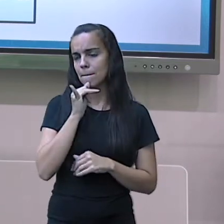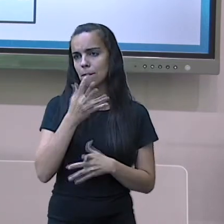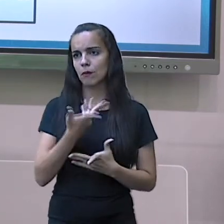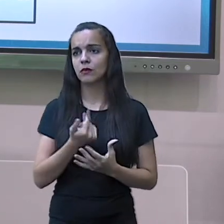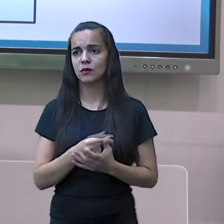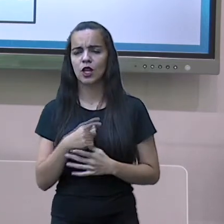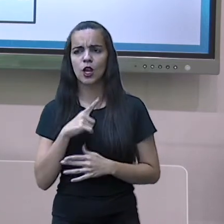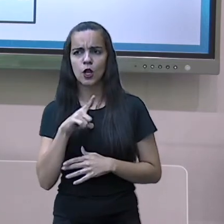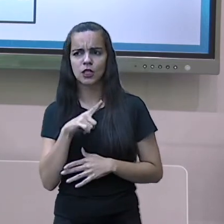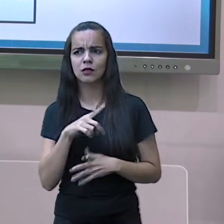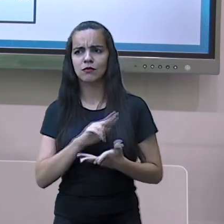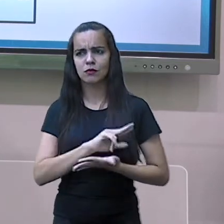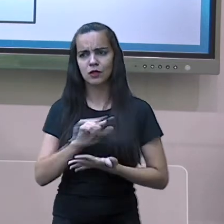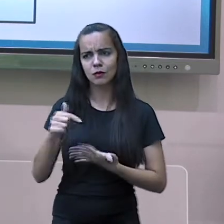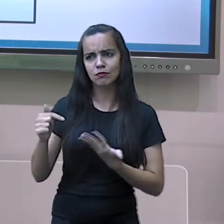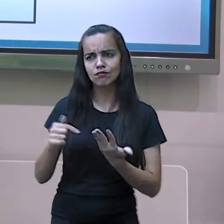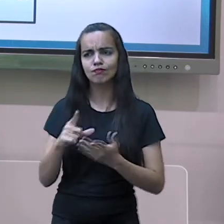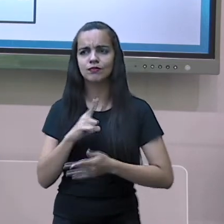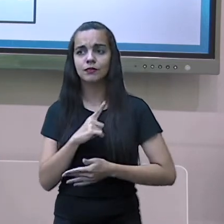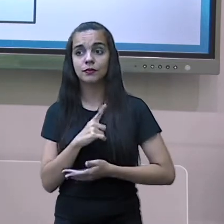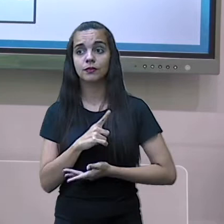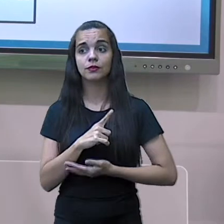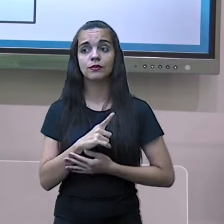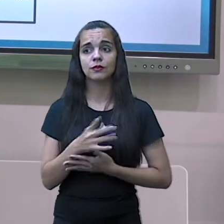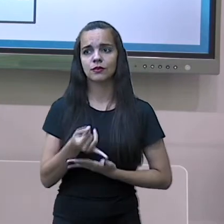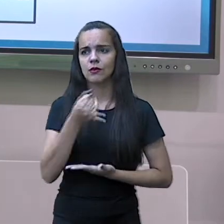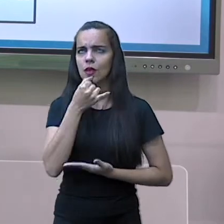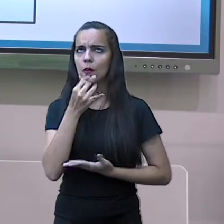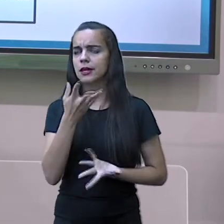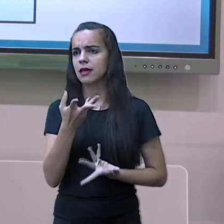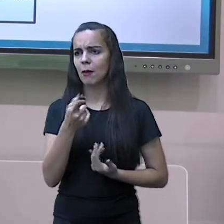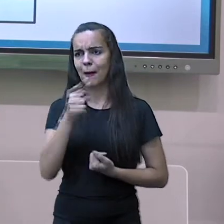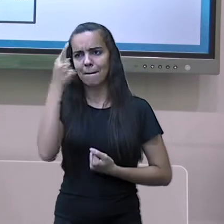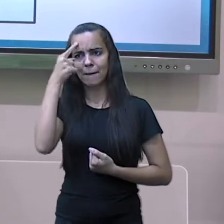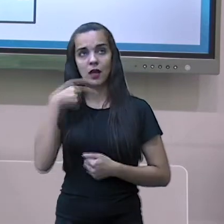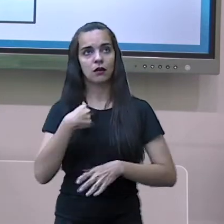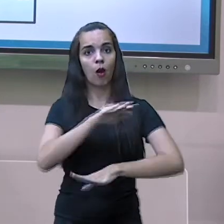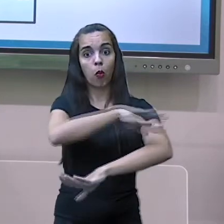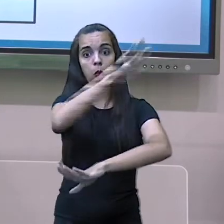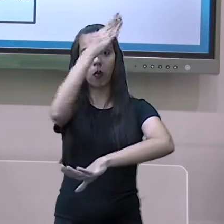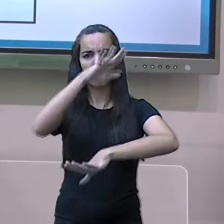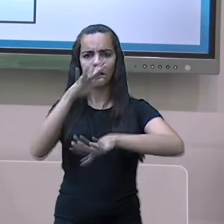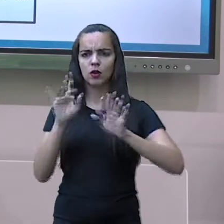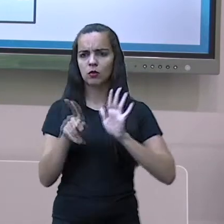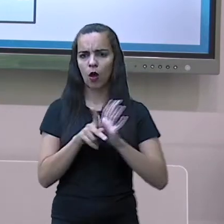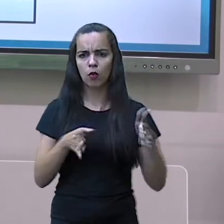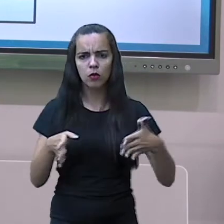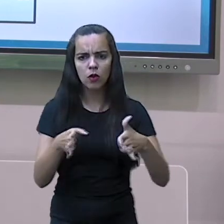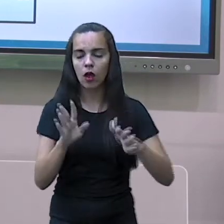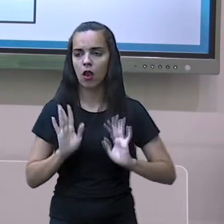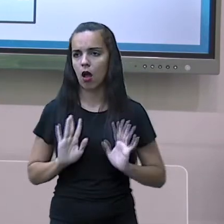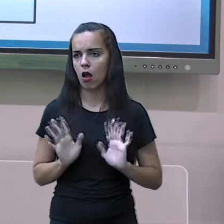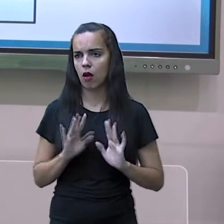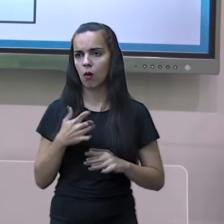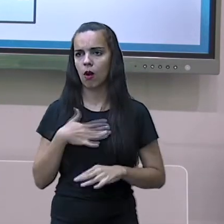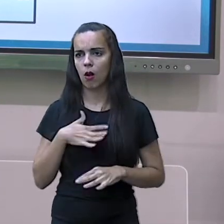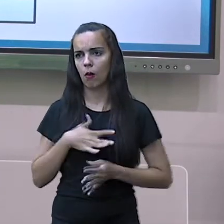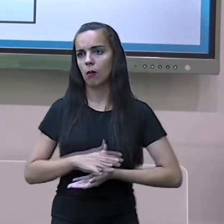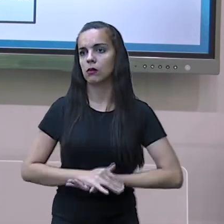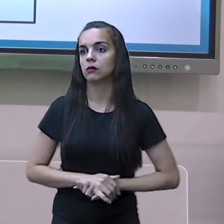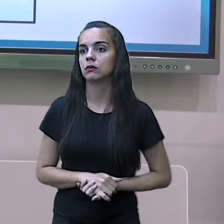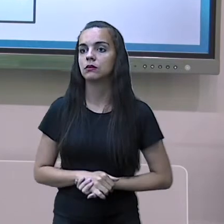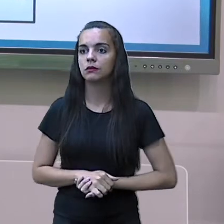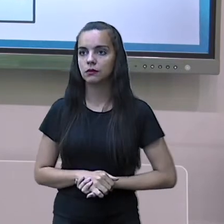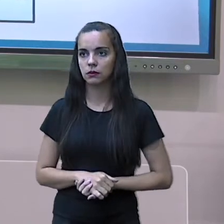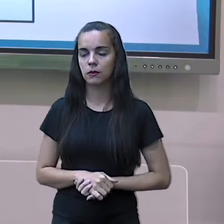peixes, tá? Não pensem vocês que por ser rio de planalto não tem peixe. Não é isso. Tranquilo?